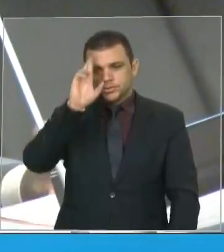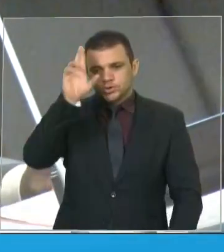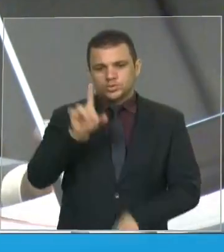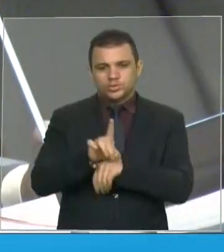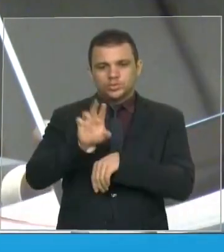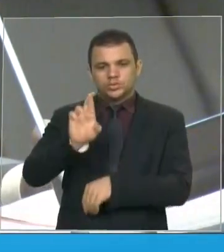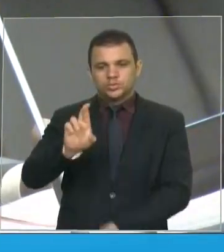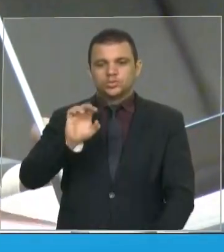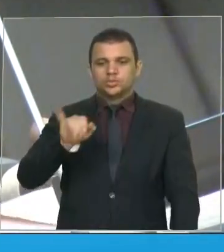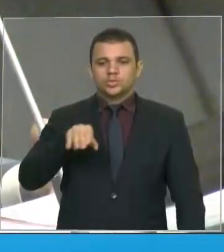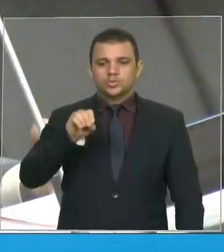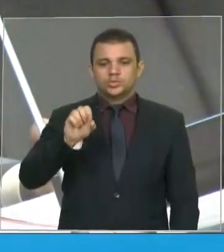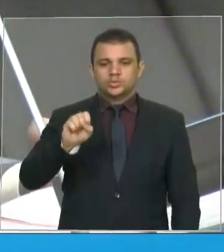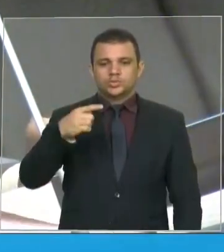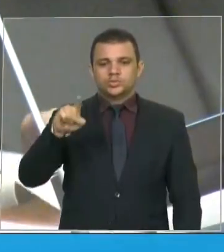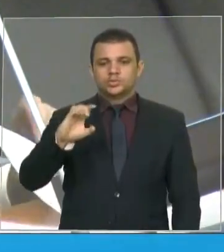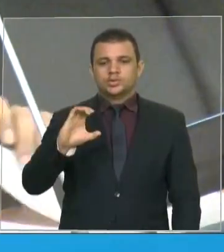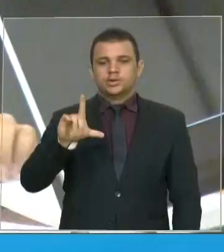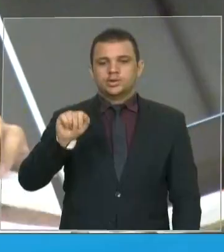Cláudio Cabral